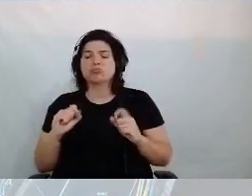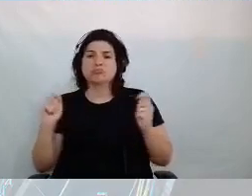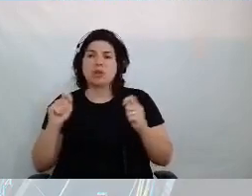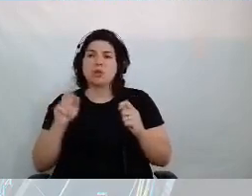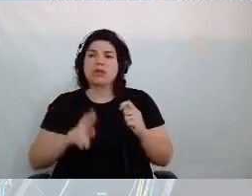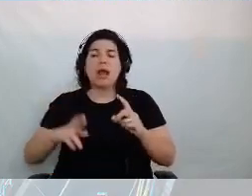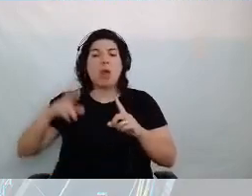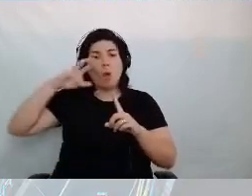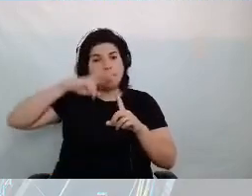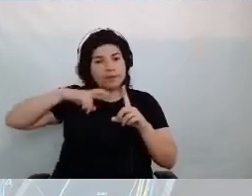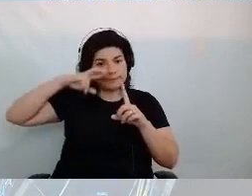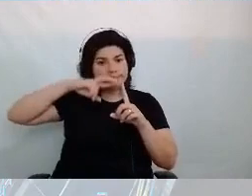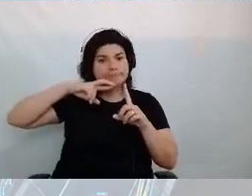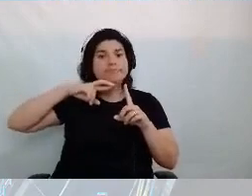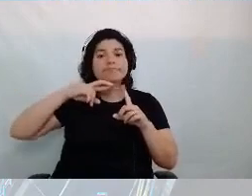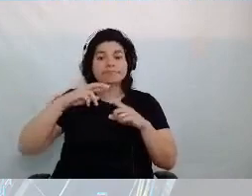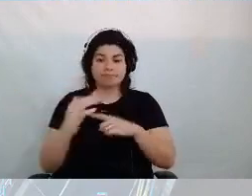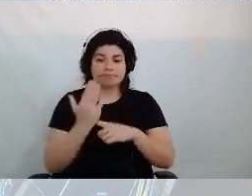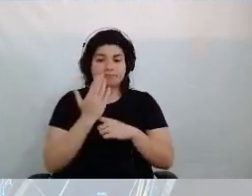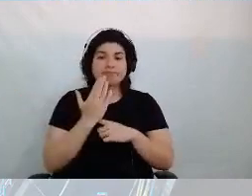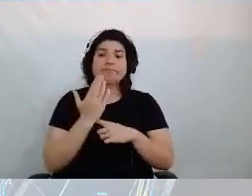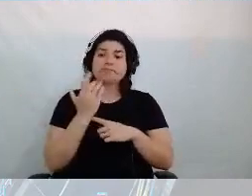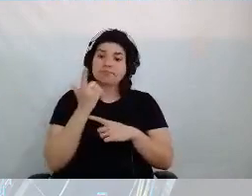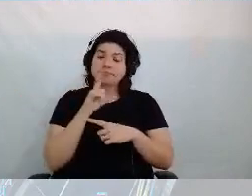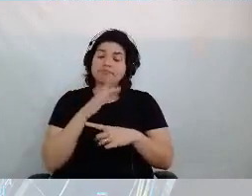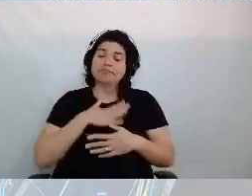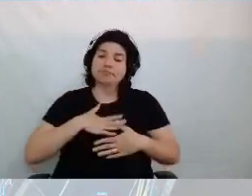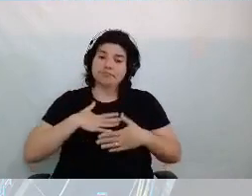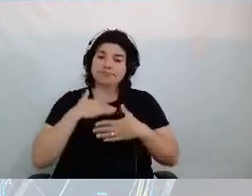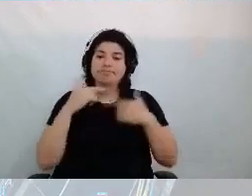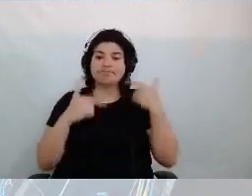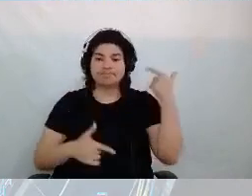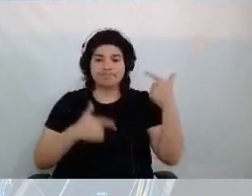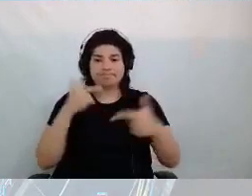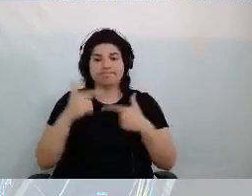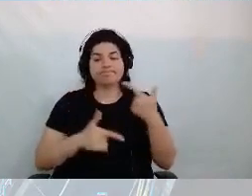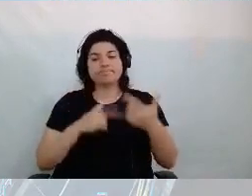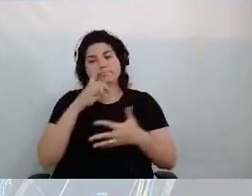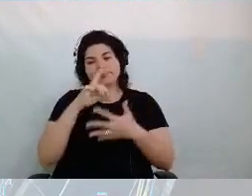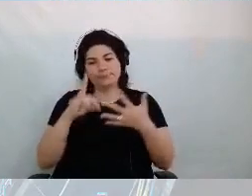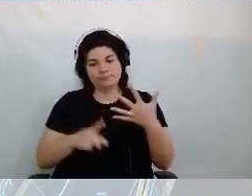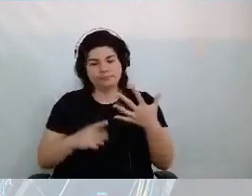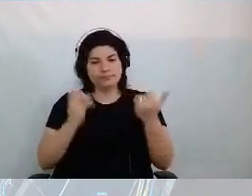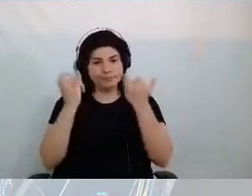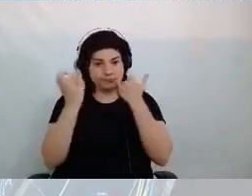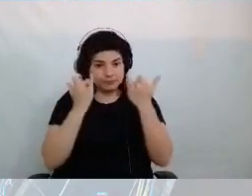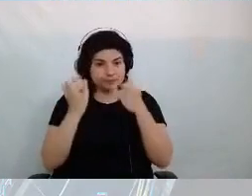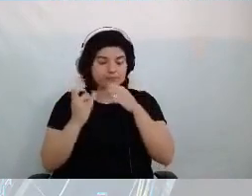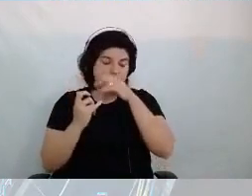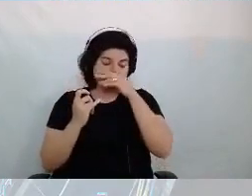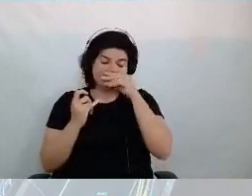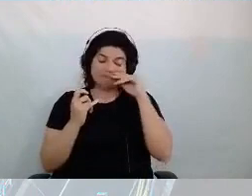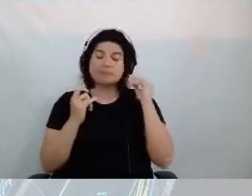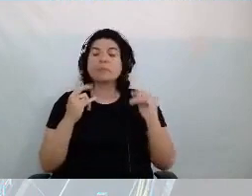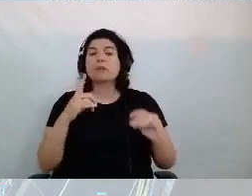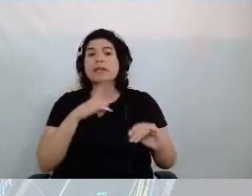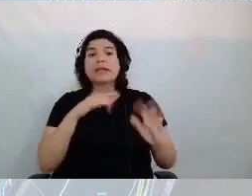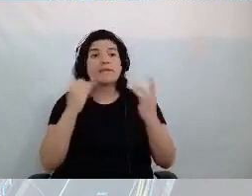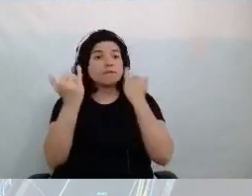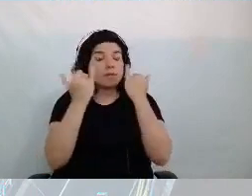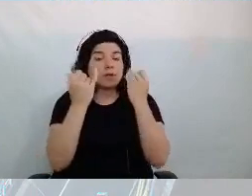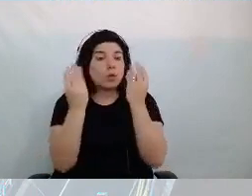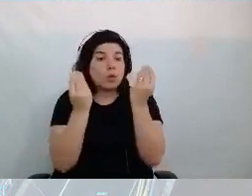ajudar, e eu, particularmente, gosto muito de trabalhar baseado em dados. Então, ali, a gente tendo a visão de como é essa